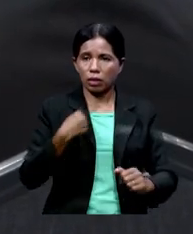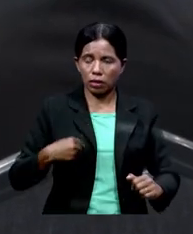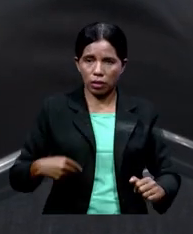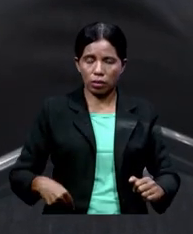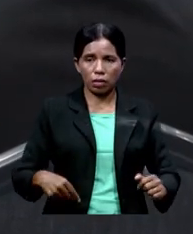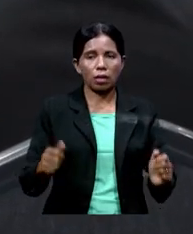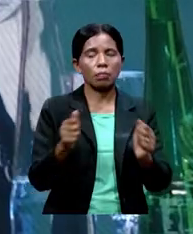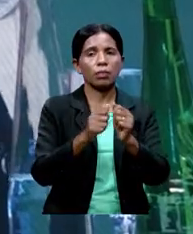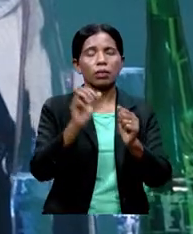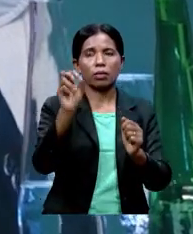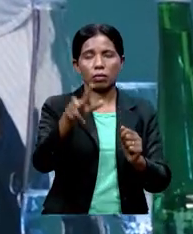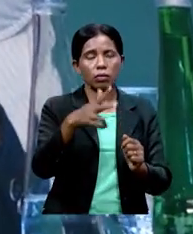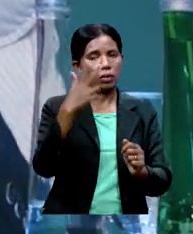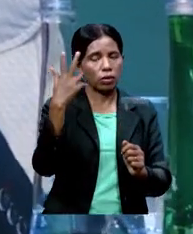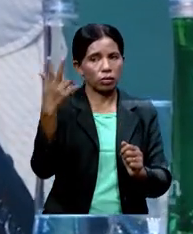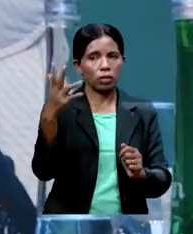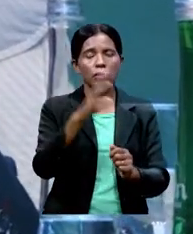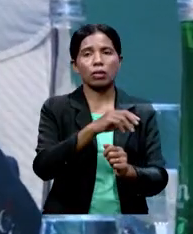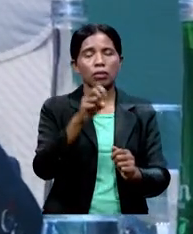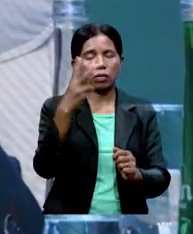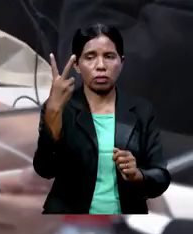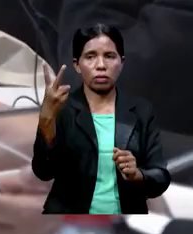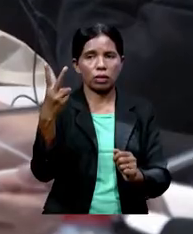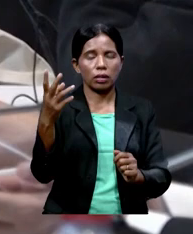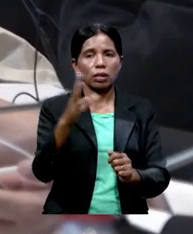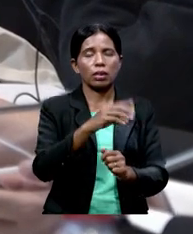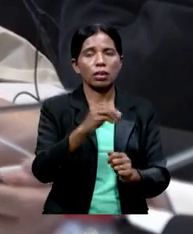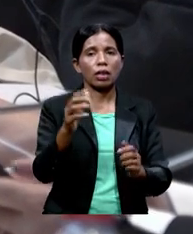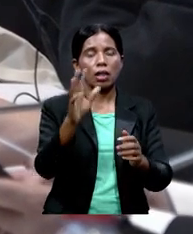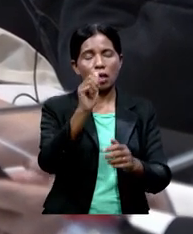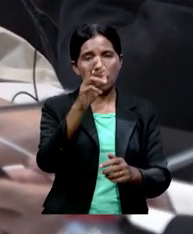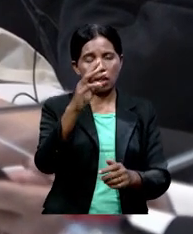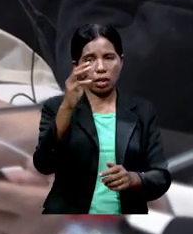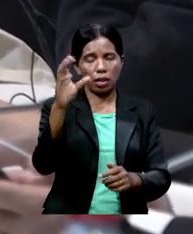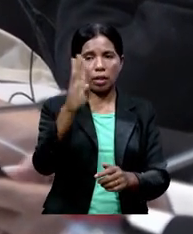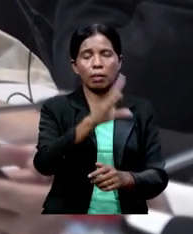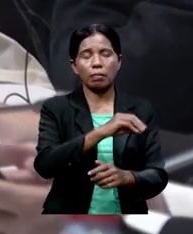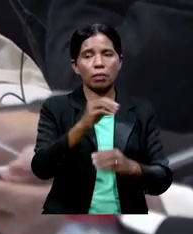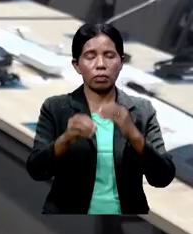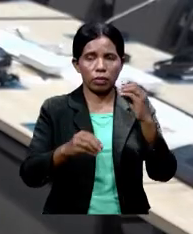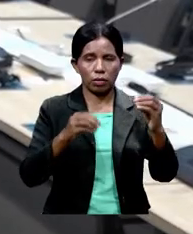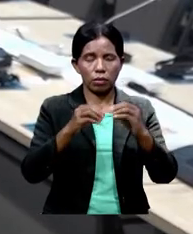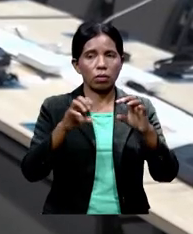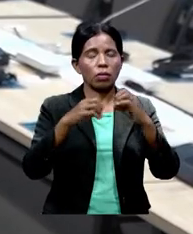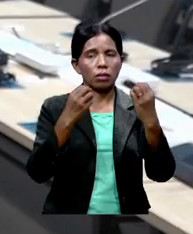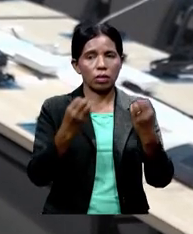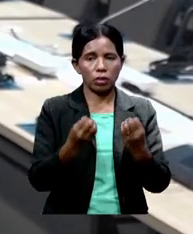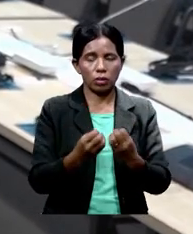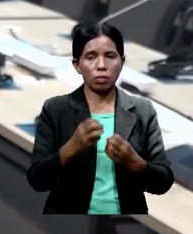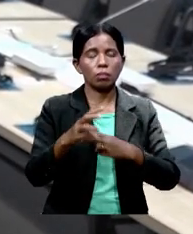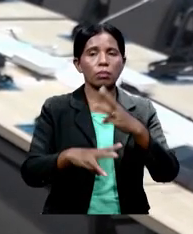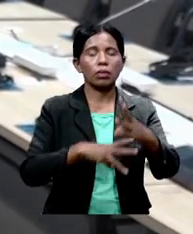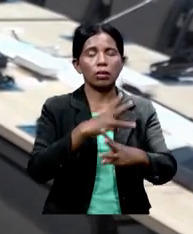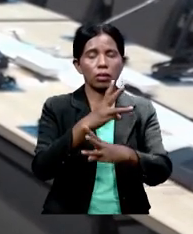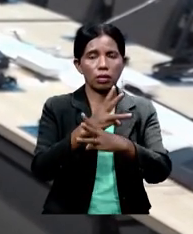badala sanulu reseng rua ya Abu Dhabi Emirado Árabe Unidos konaba konferensia ministerial Organização Mundial